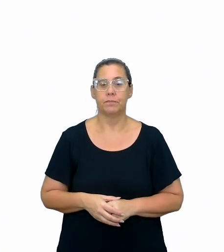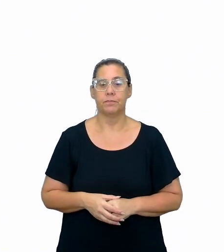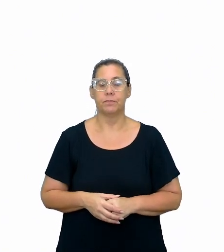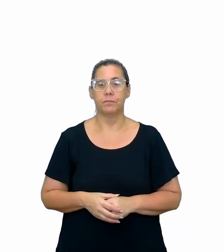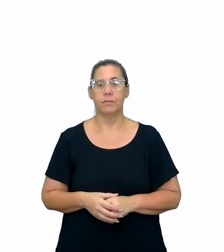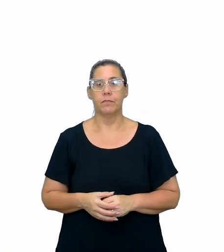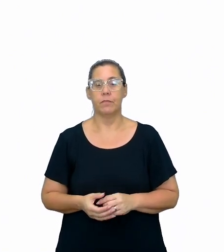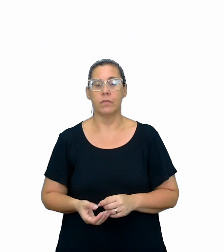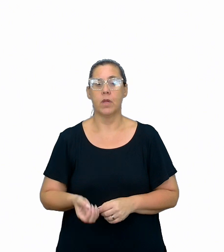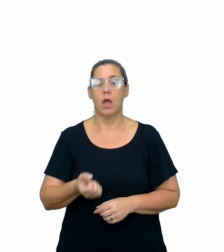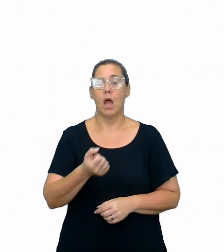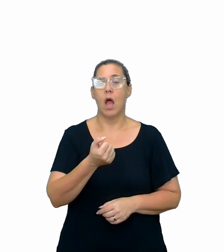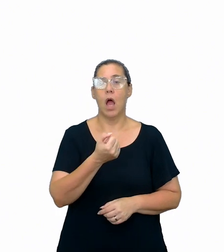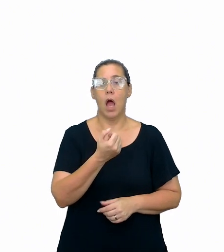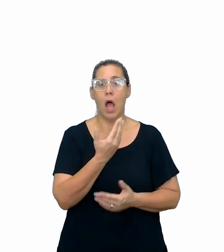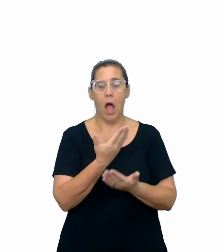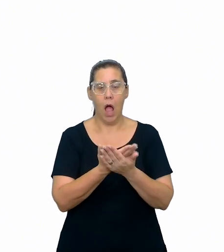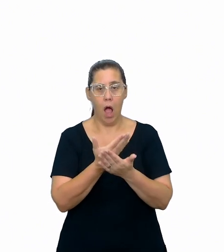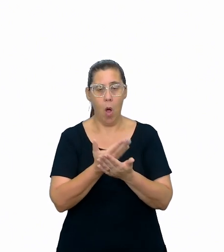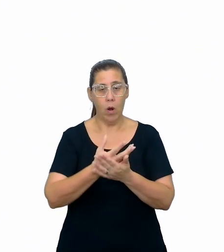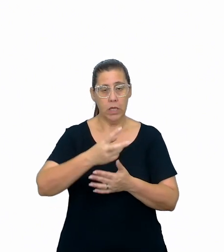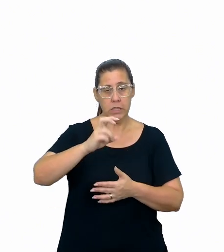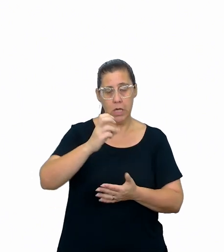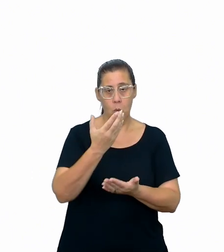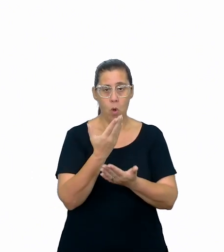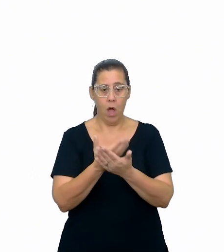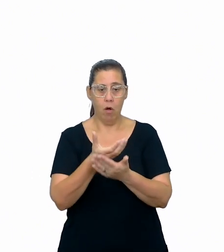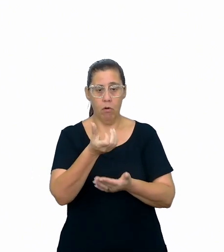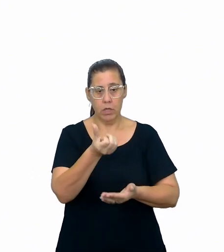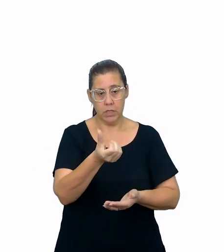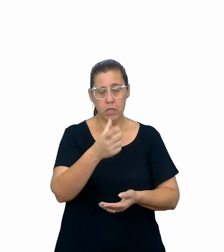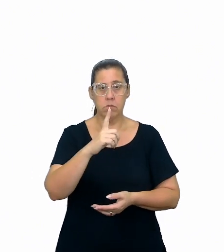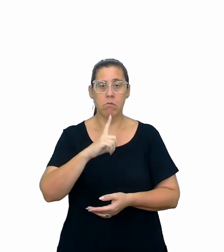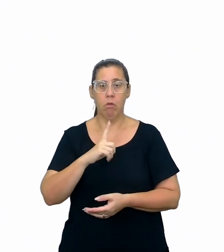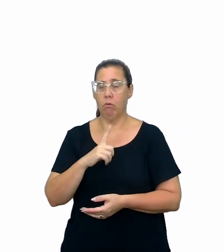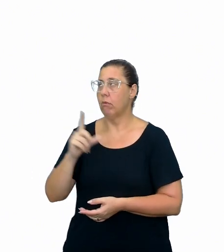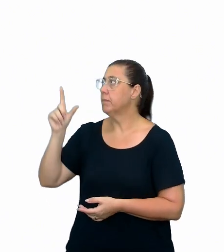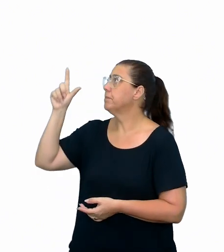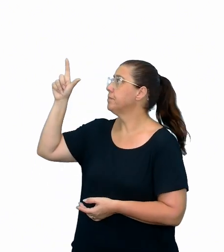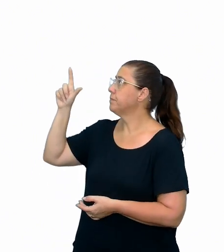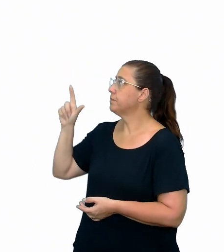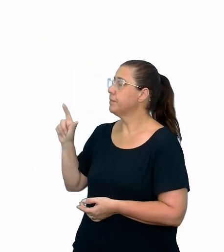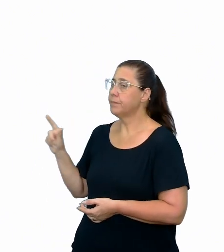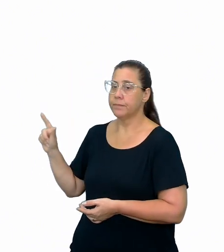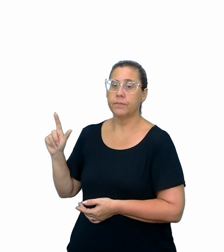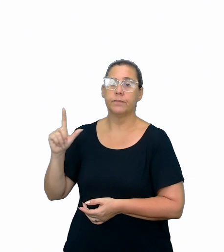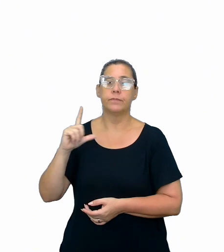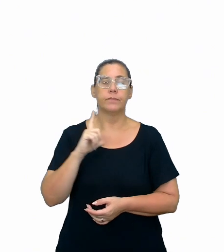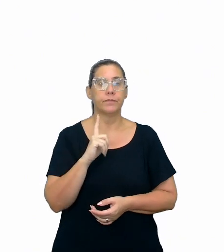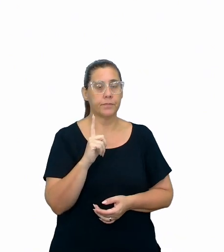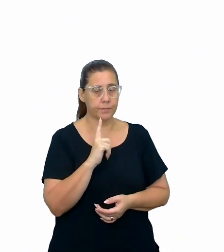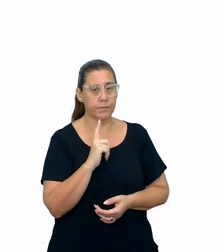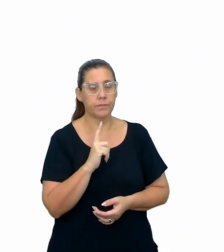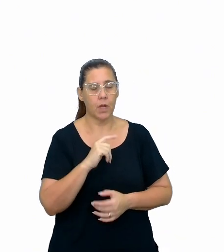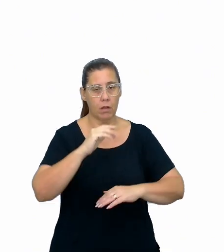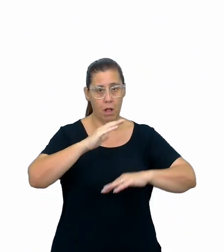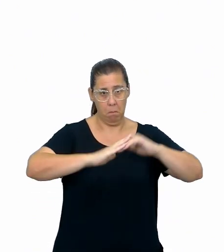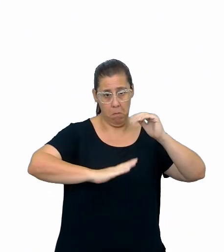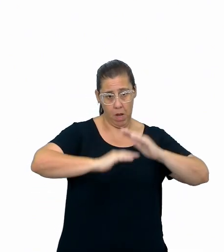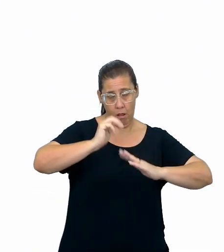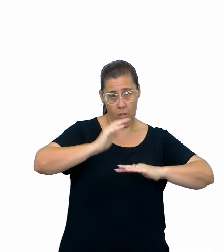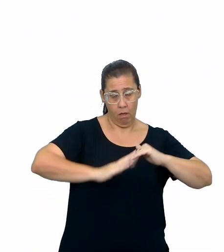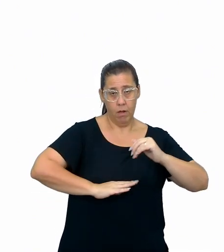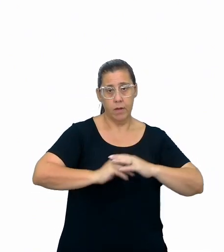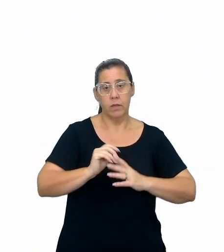a aula 5 e 6, nós temos, né, essa